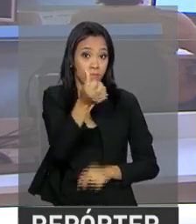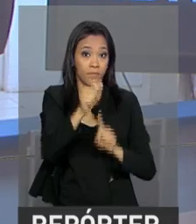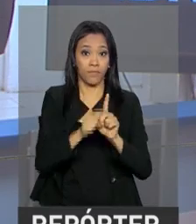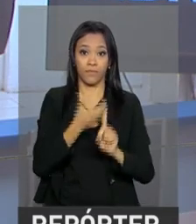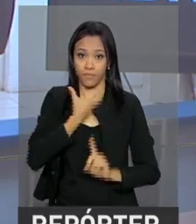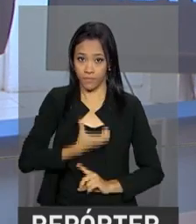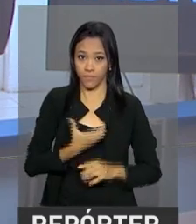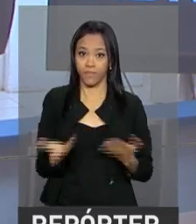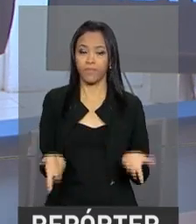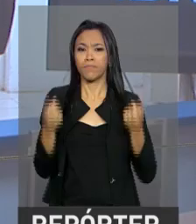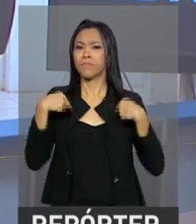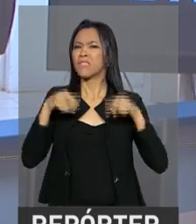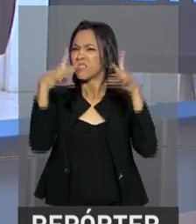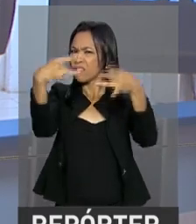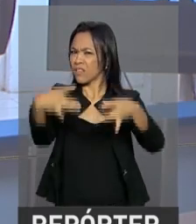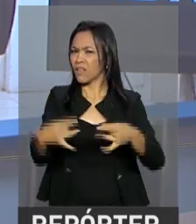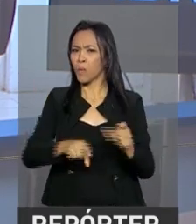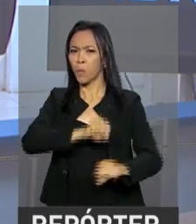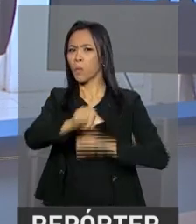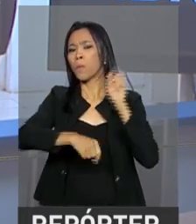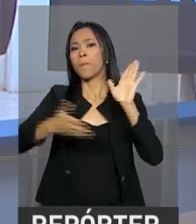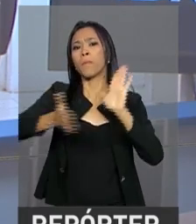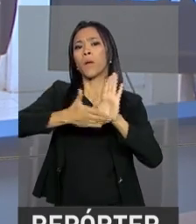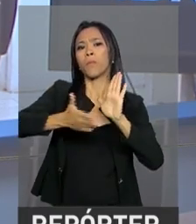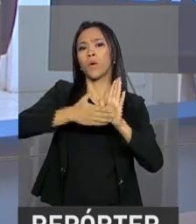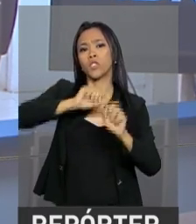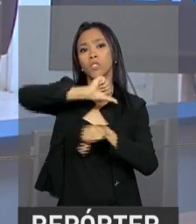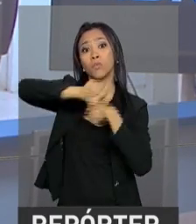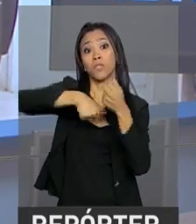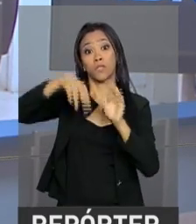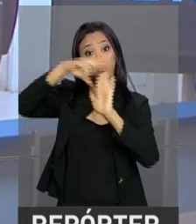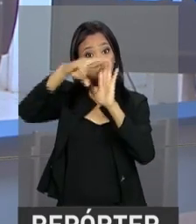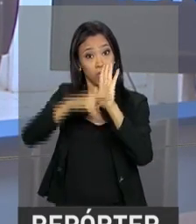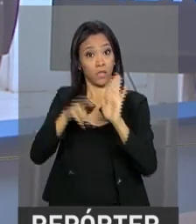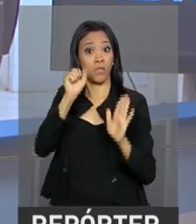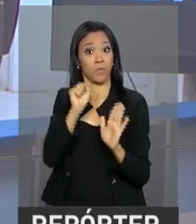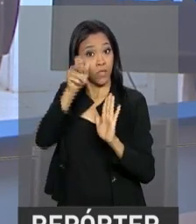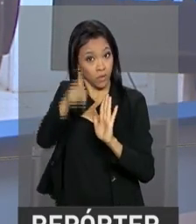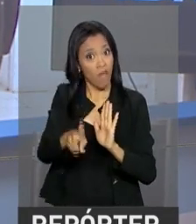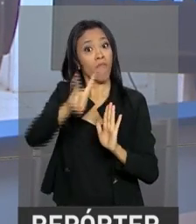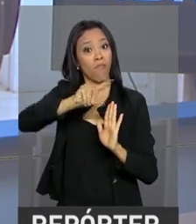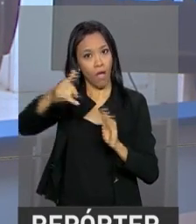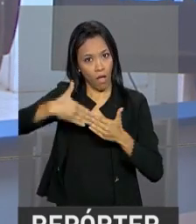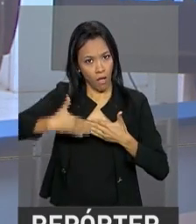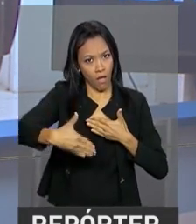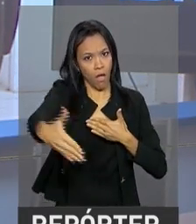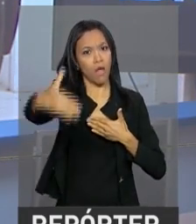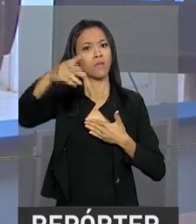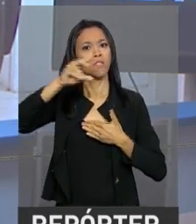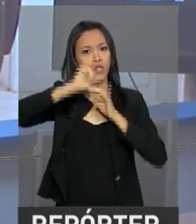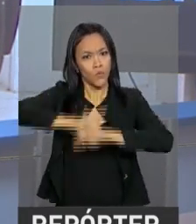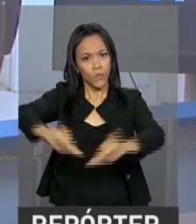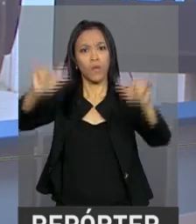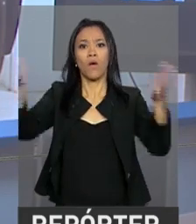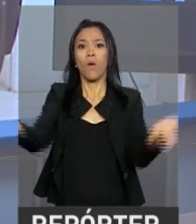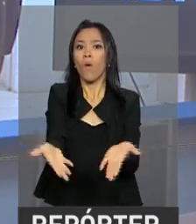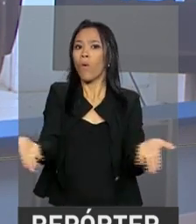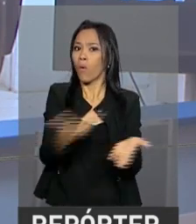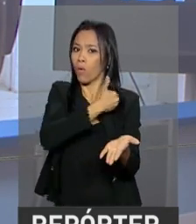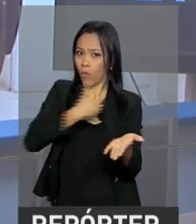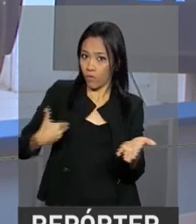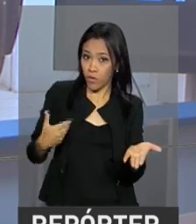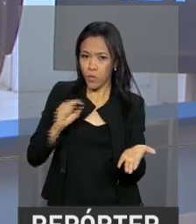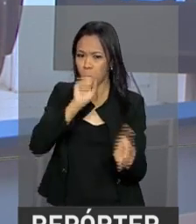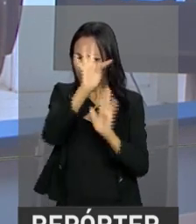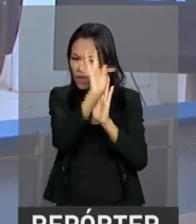dezembro os detalhes sobre a proposta de reforma da Previdência Social vão ser divulgados hoje pelo governo o